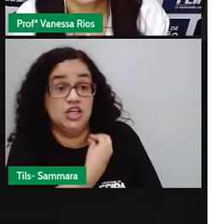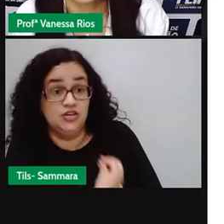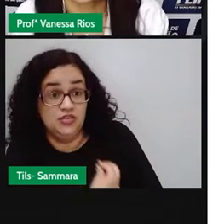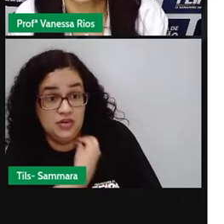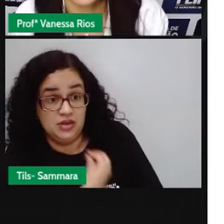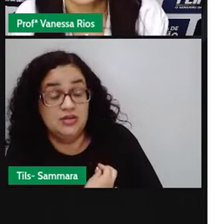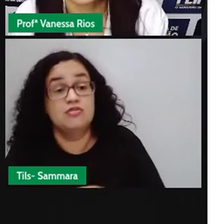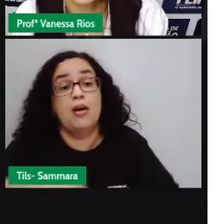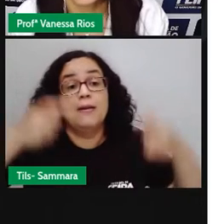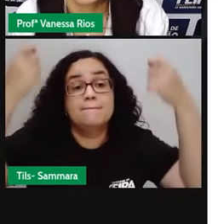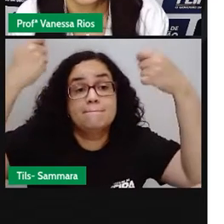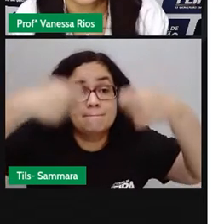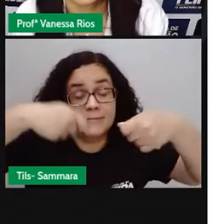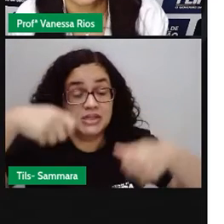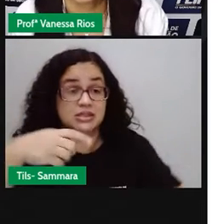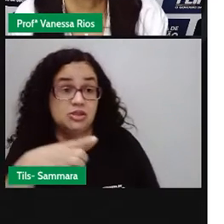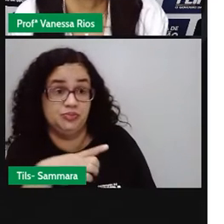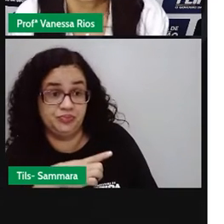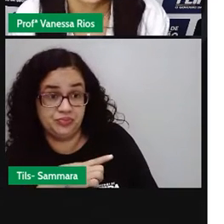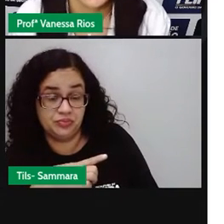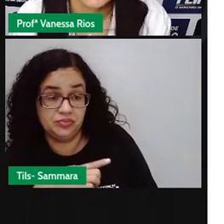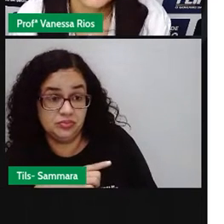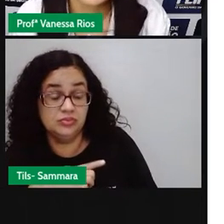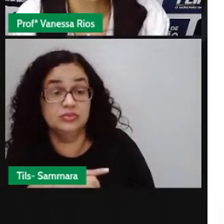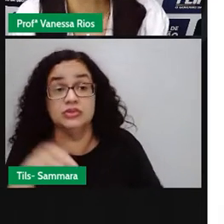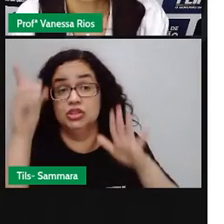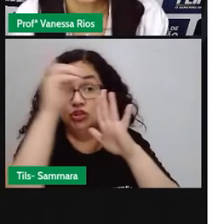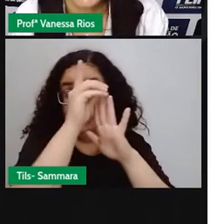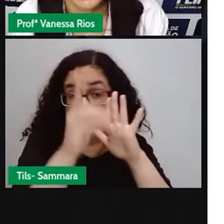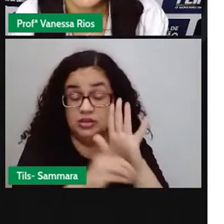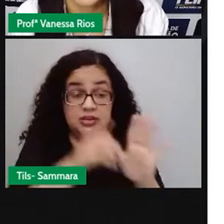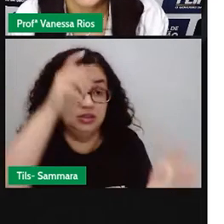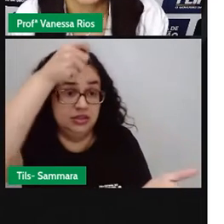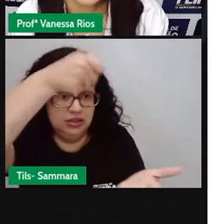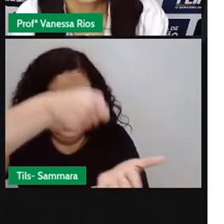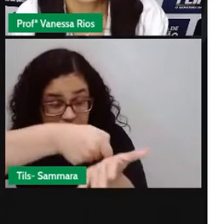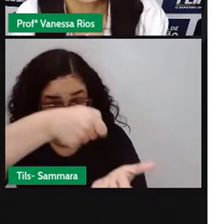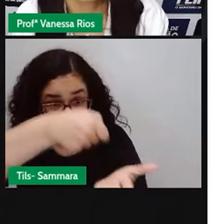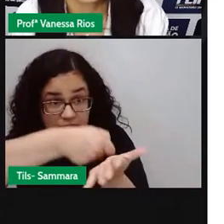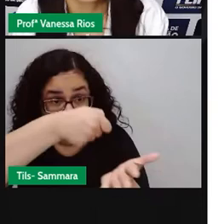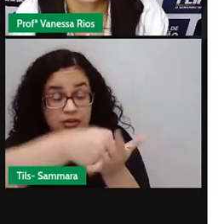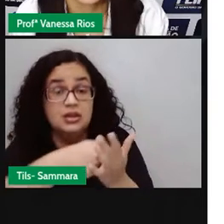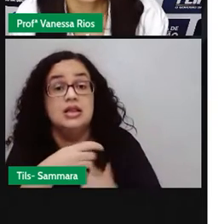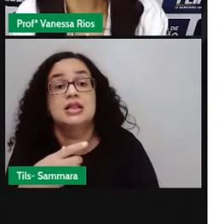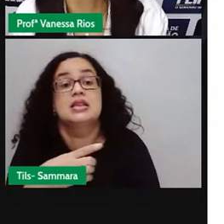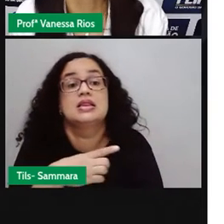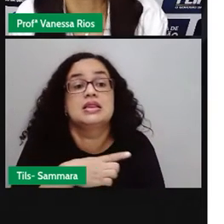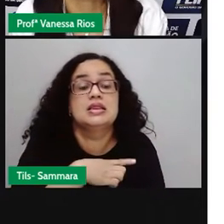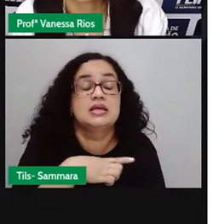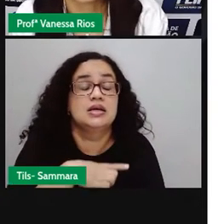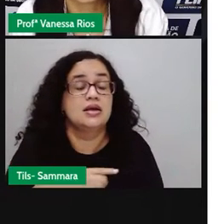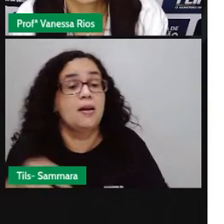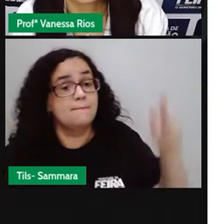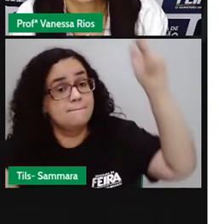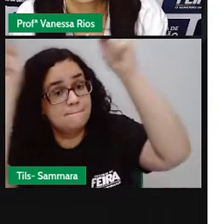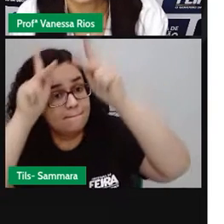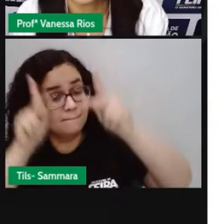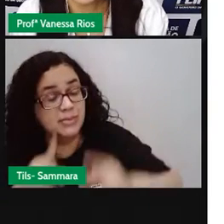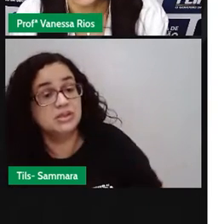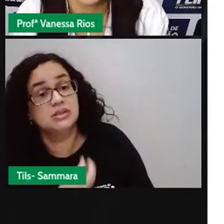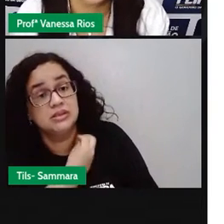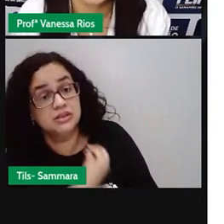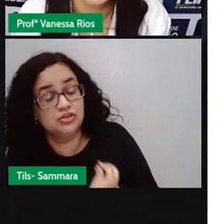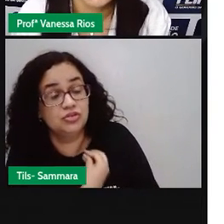convivência foi necessária se estabelecer direitos e deveres, né, para que se houvesse ali harmonia na convivência